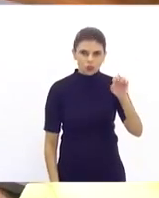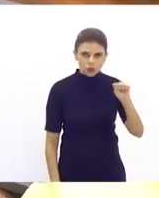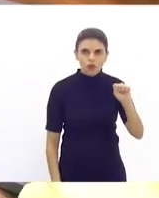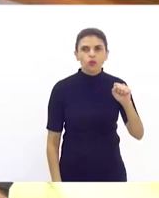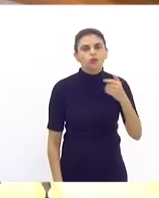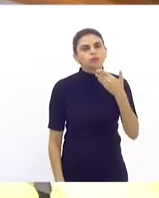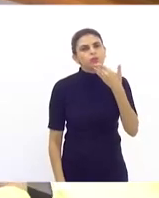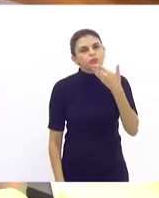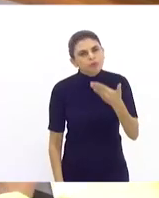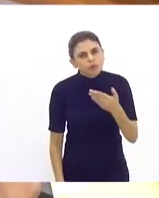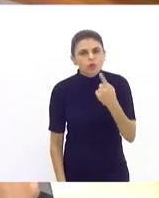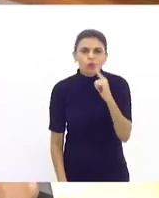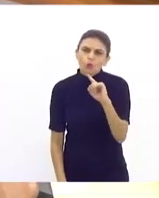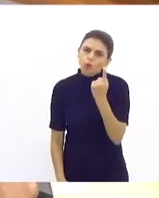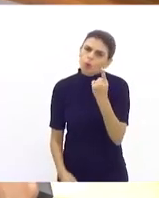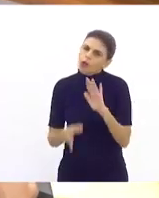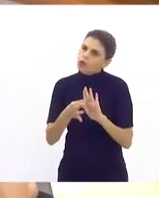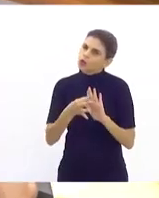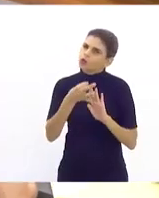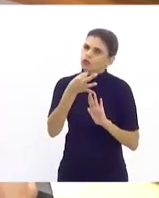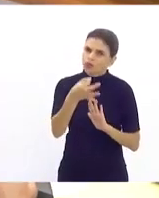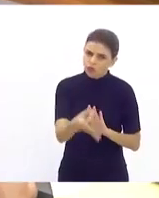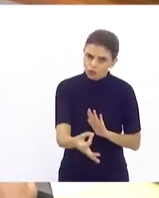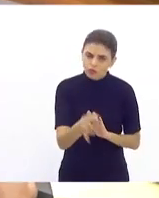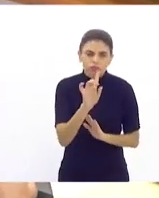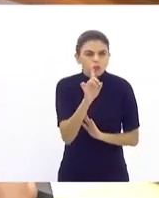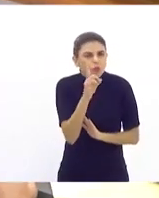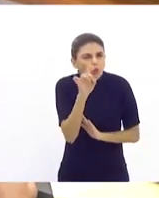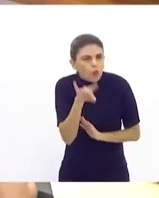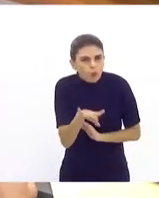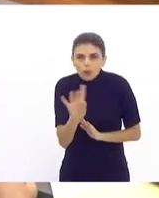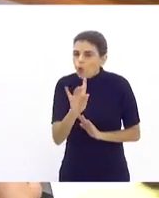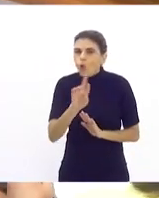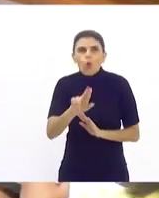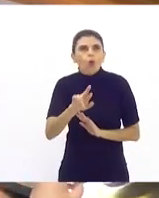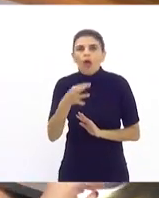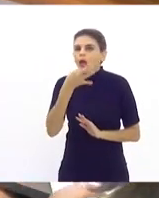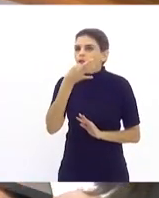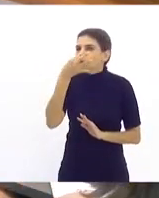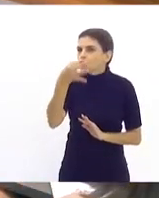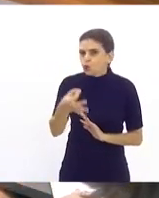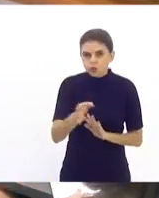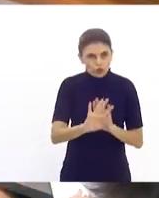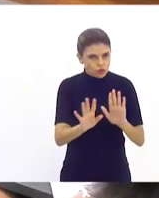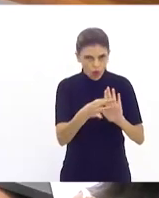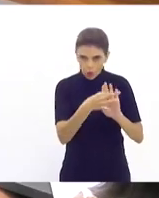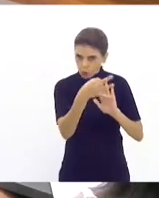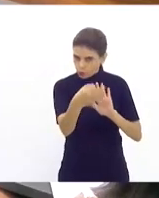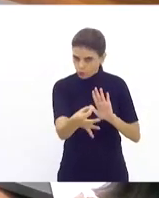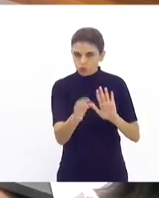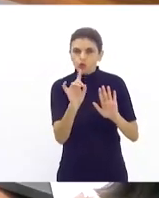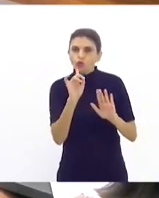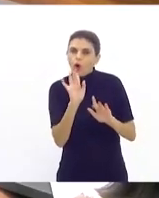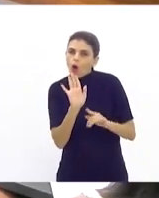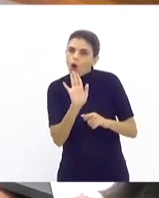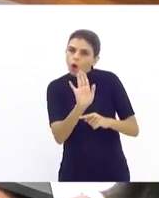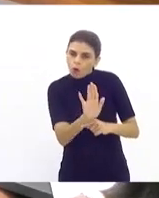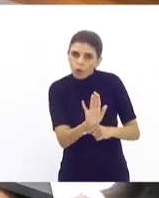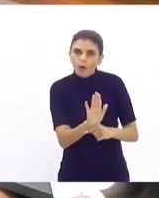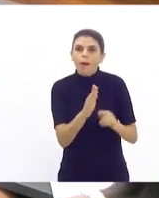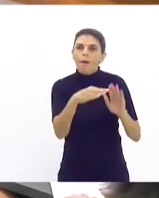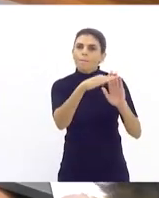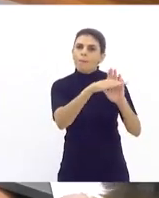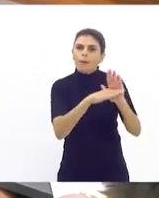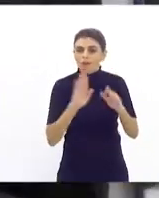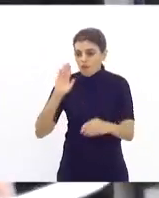permite uma sugestão... Pois não, deputado. Eu, na verdade, não é uma sugestão, é uma carona no que o senhor já falou. Votar em bloco.